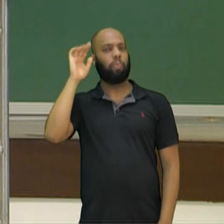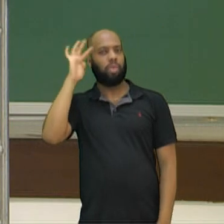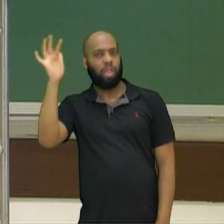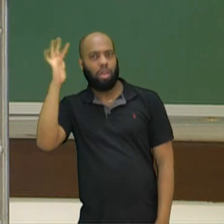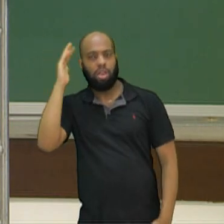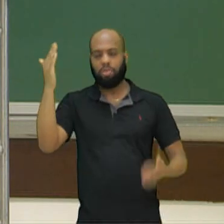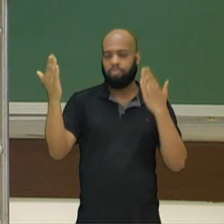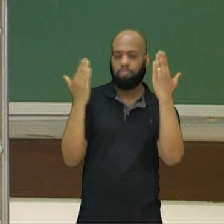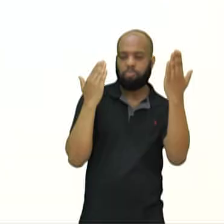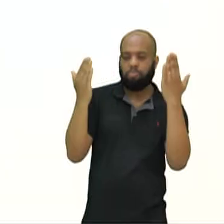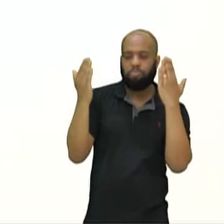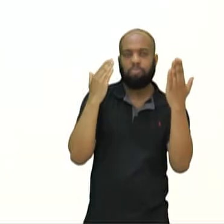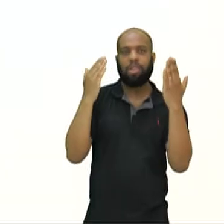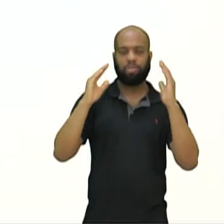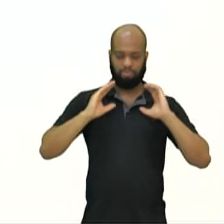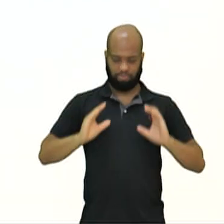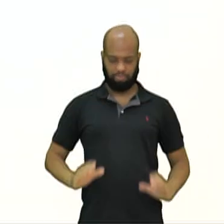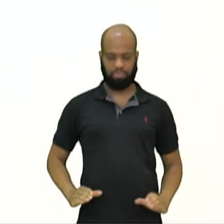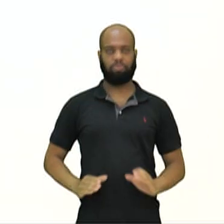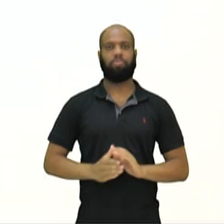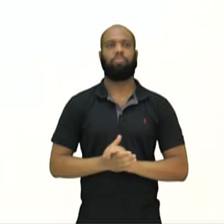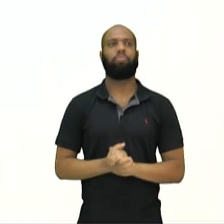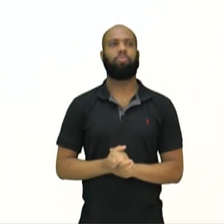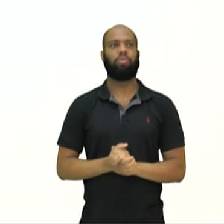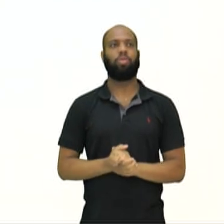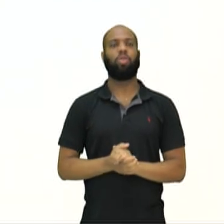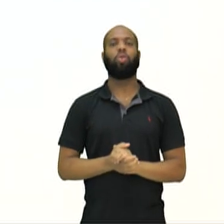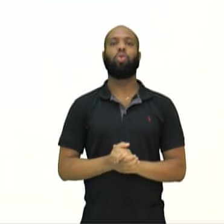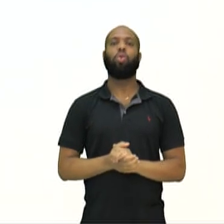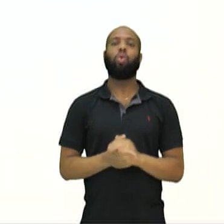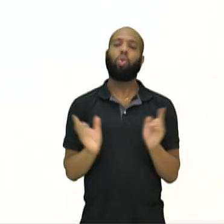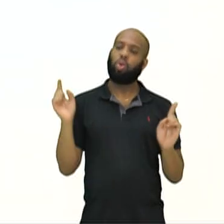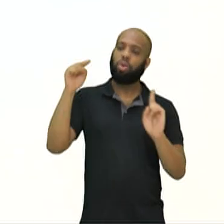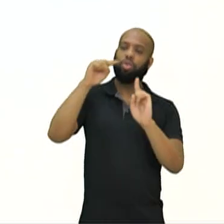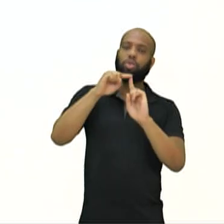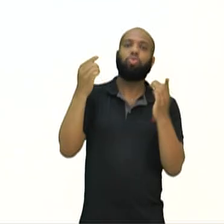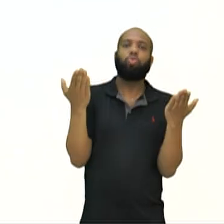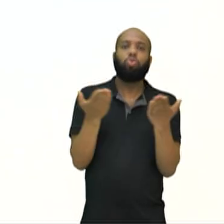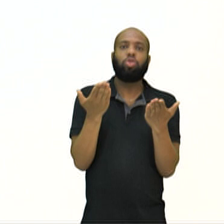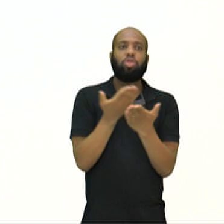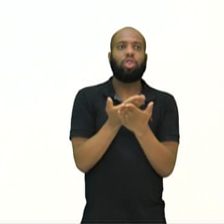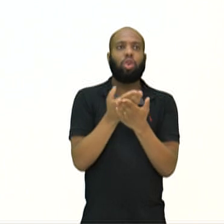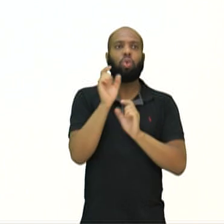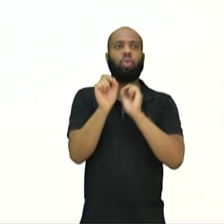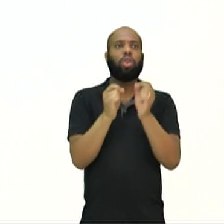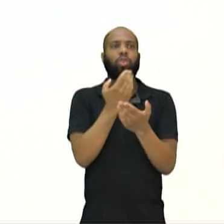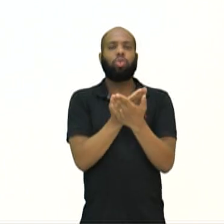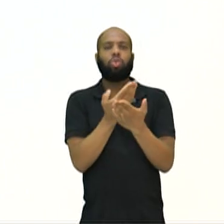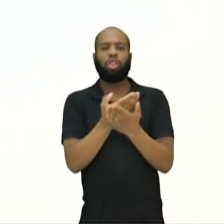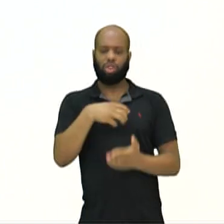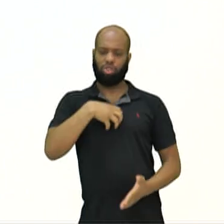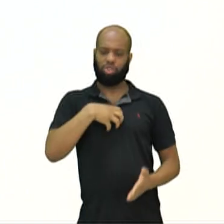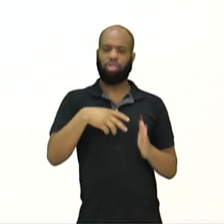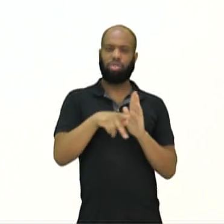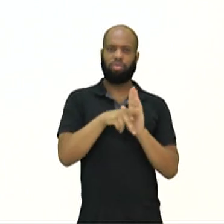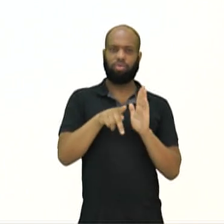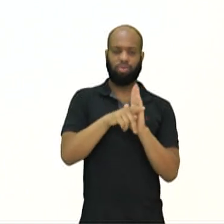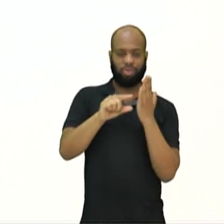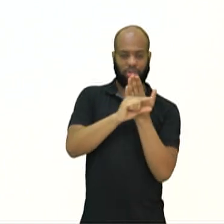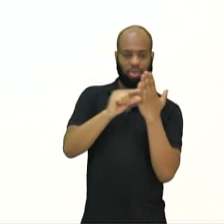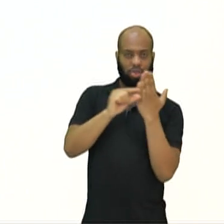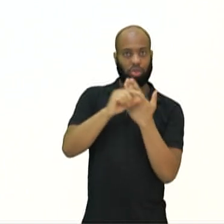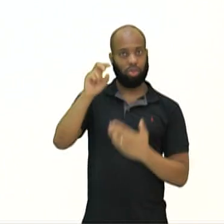O objetivo da aula é sintetizar a concepção epistemológica de Jean Piaget e seus principais